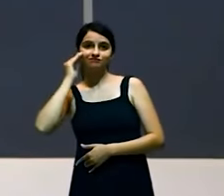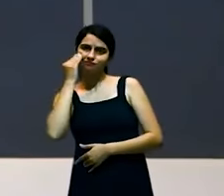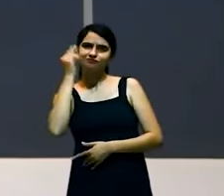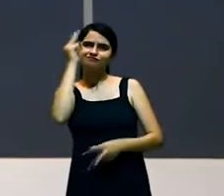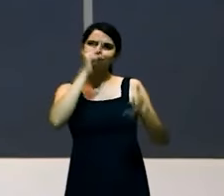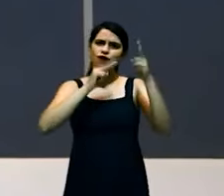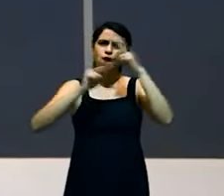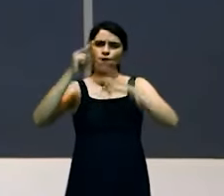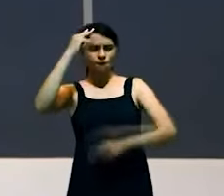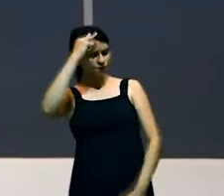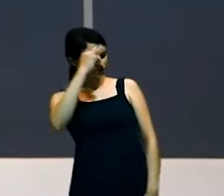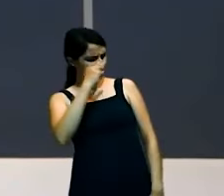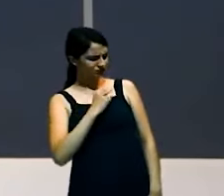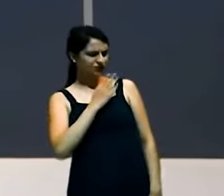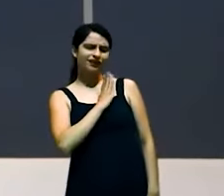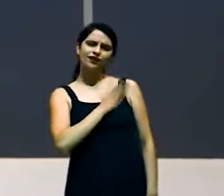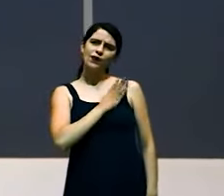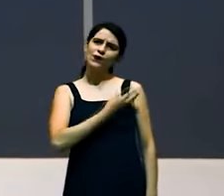Analise a rota da sua vida.